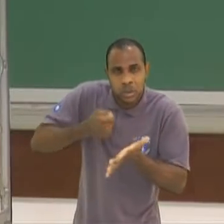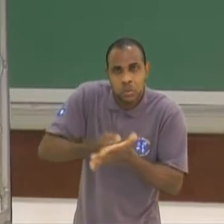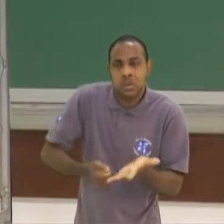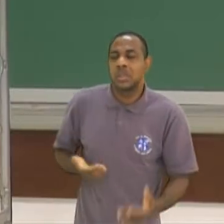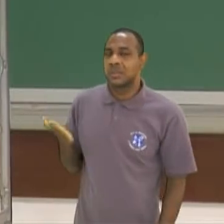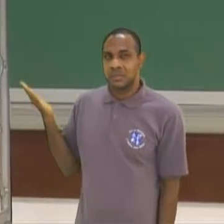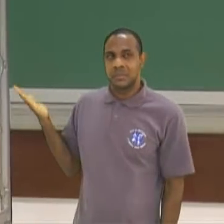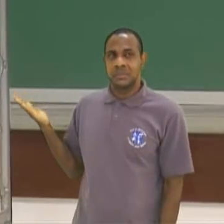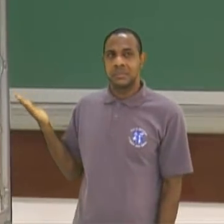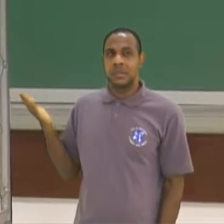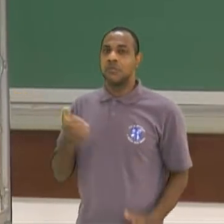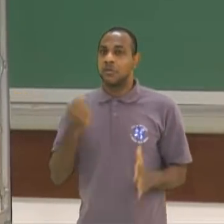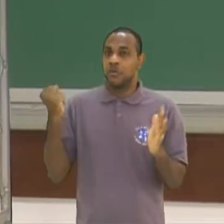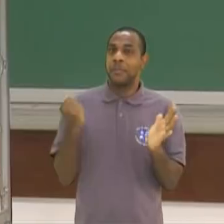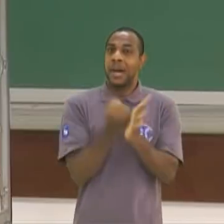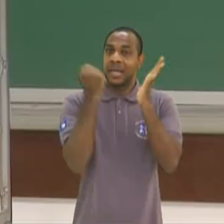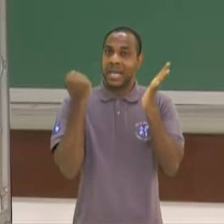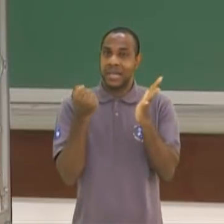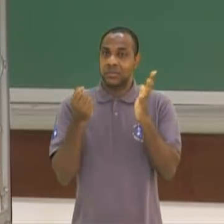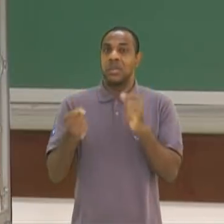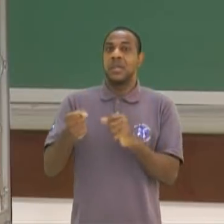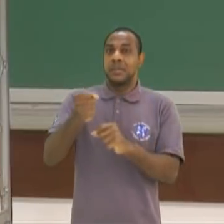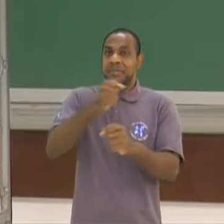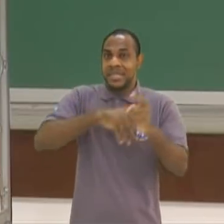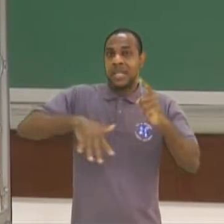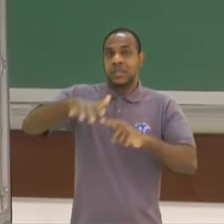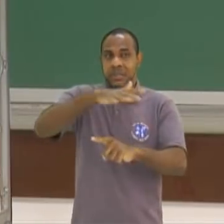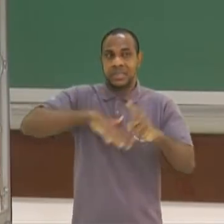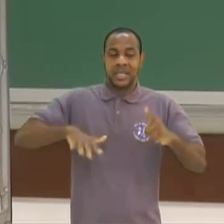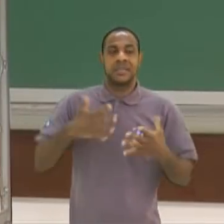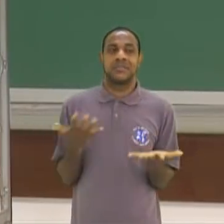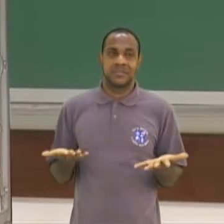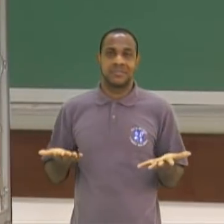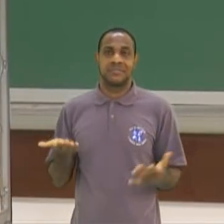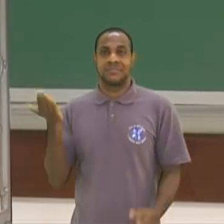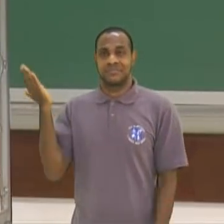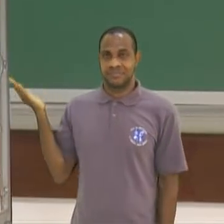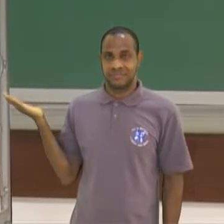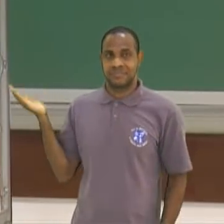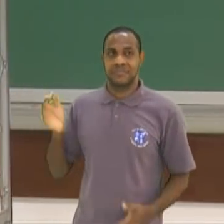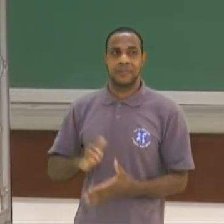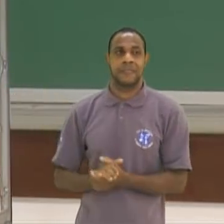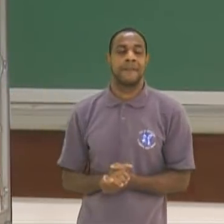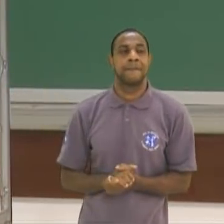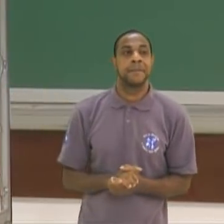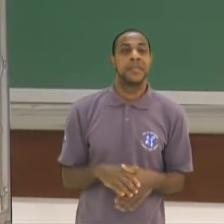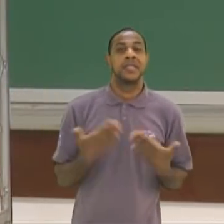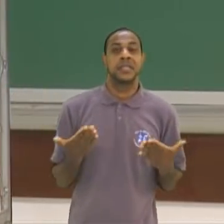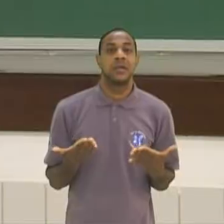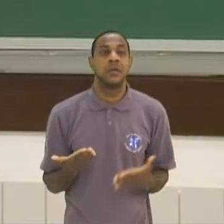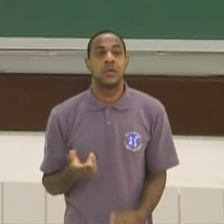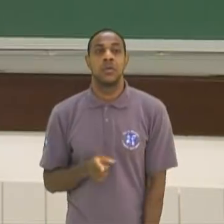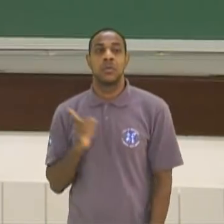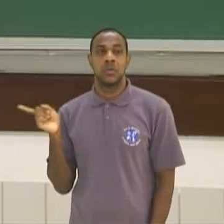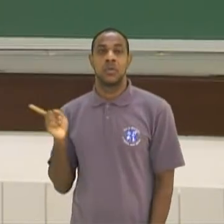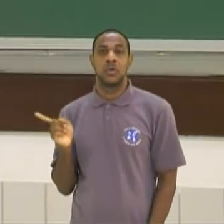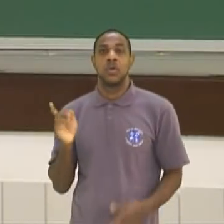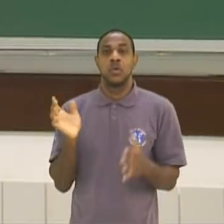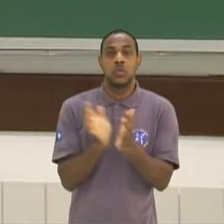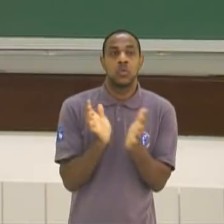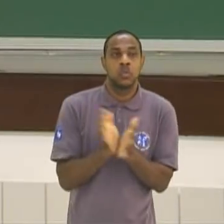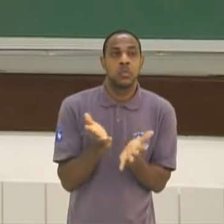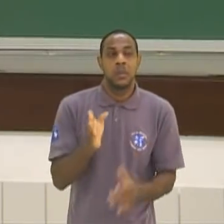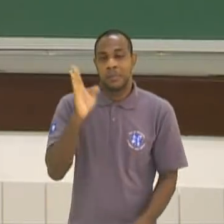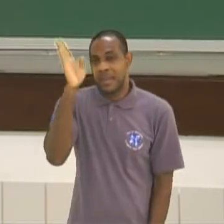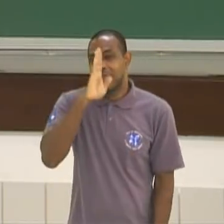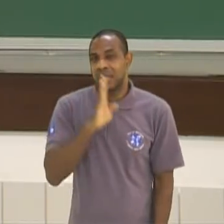parte da sociedade pela anistia dos prisioneiros políticos e dos exilados. O Comitê Brasileiro